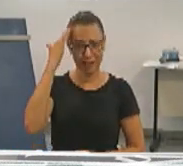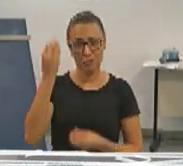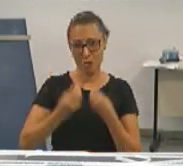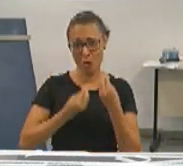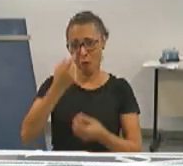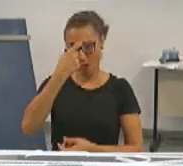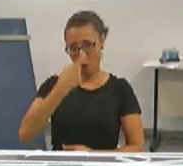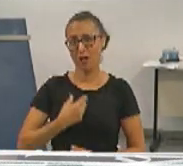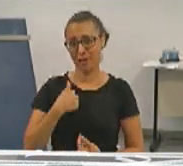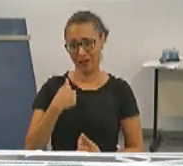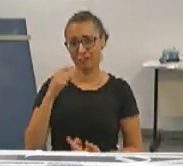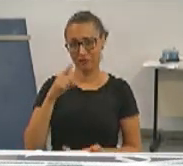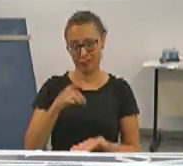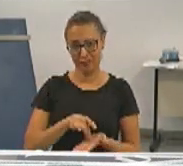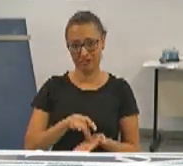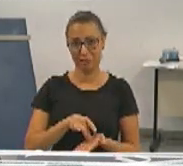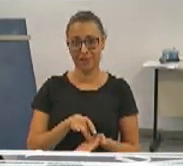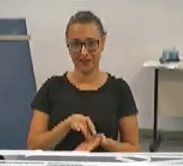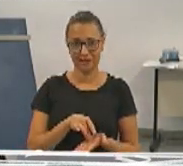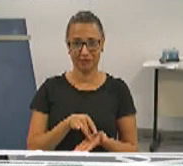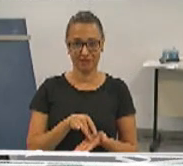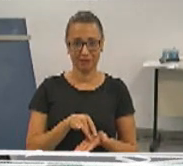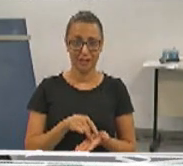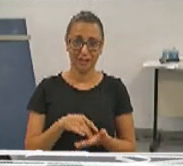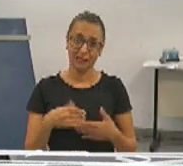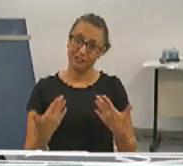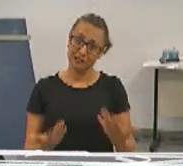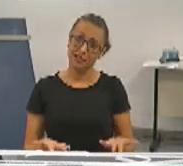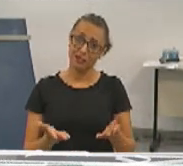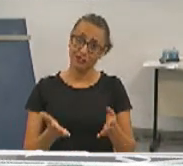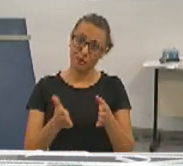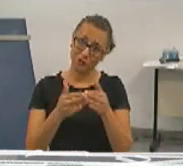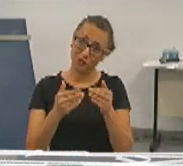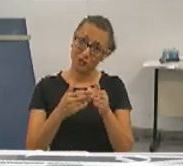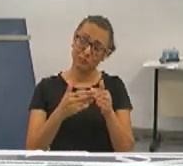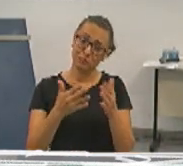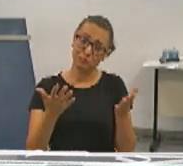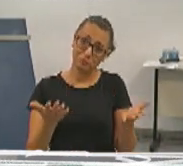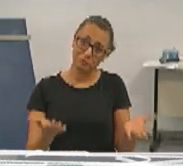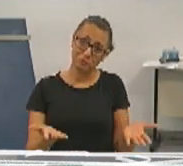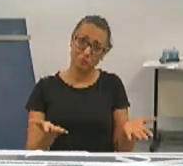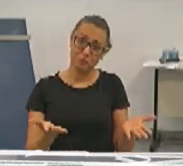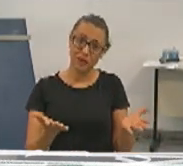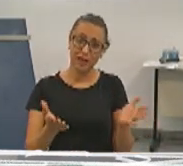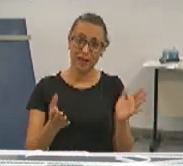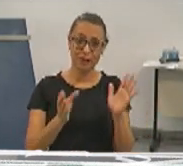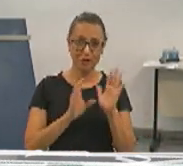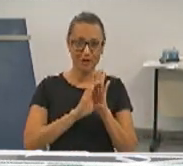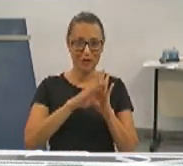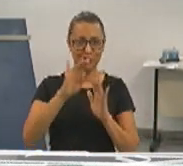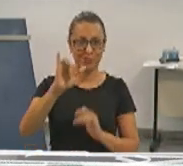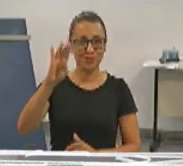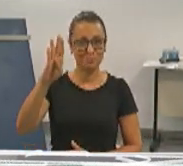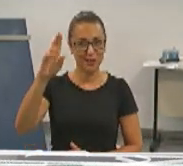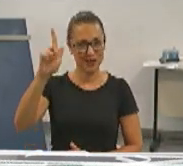eu vou apelar para o conceito do IBGE de autodeclaração,